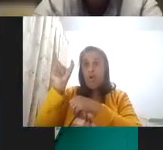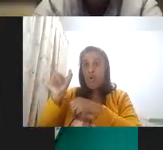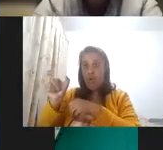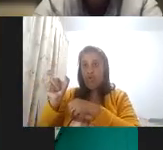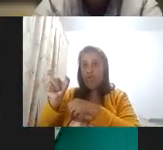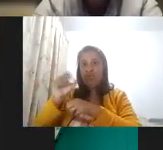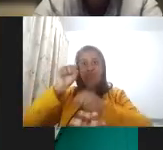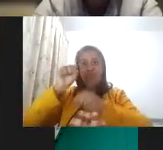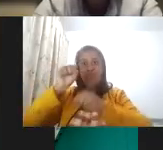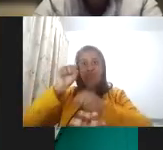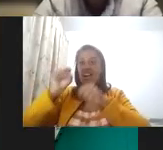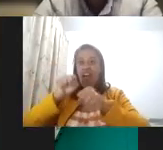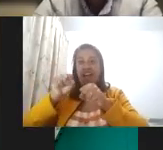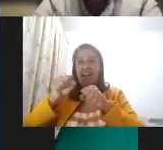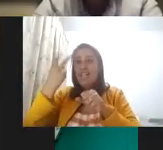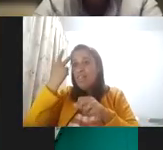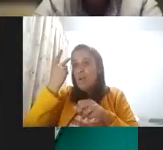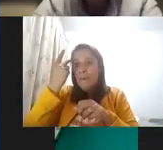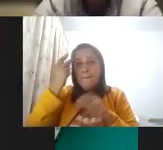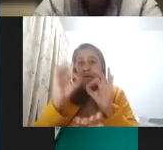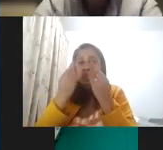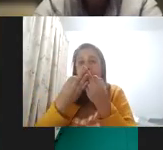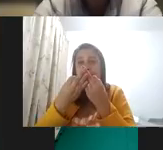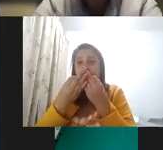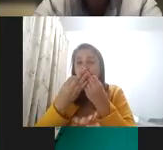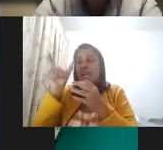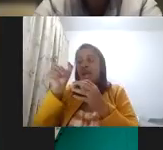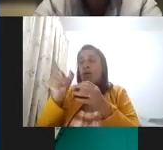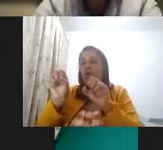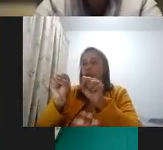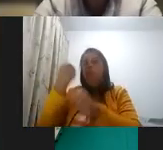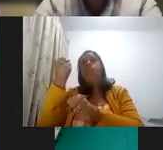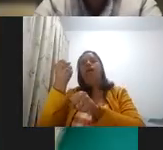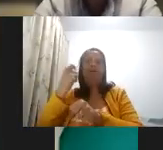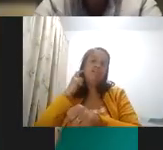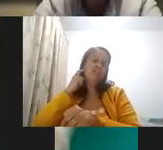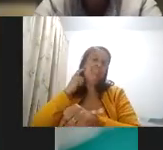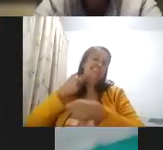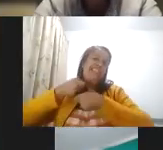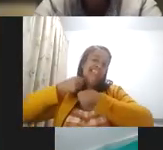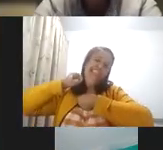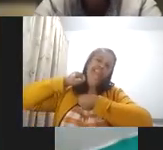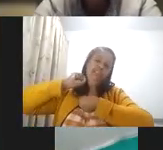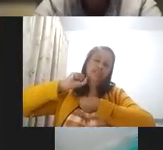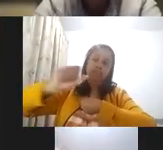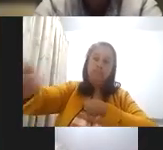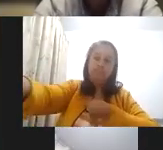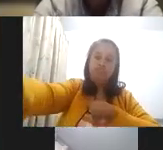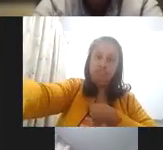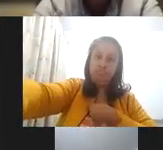aí quebrou a coluna, estendeu demais o pescoço na queda, né? Ela caiu estendendo excessivamente a